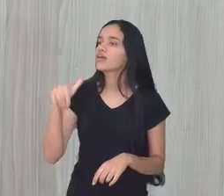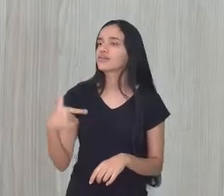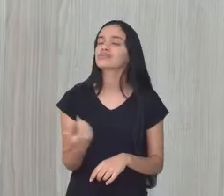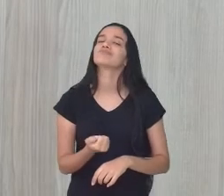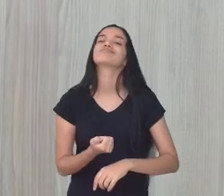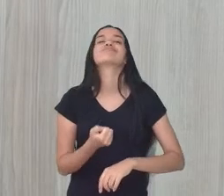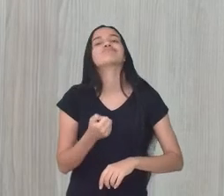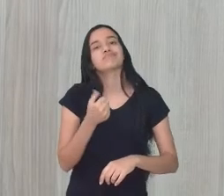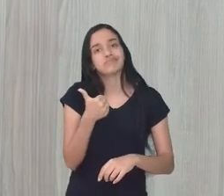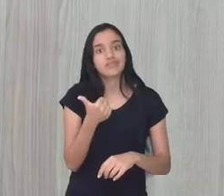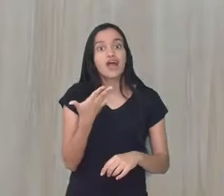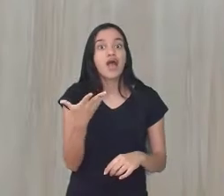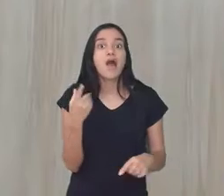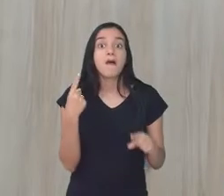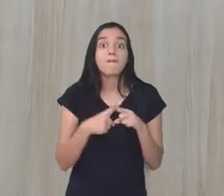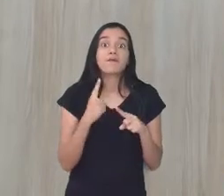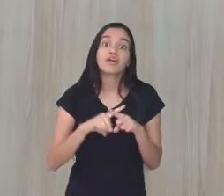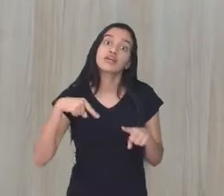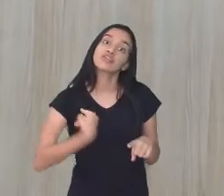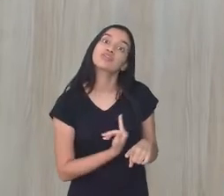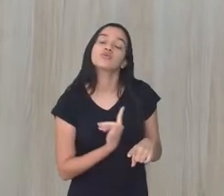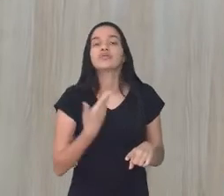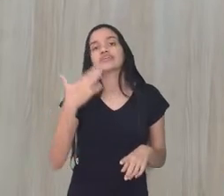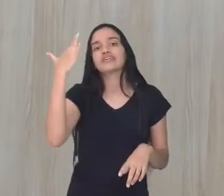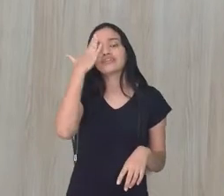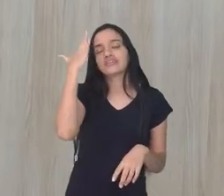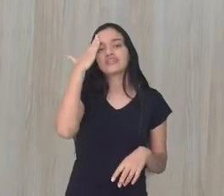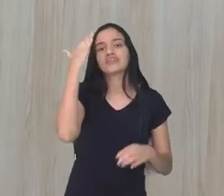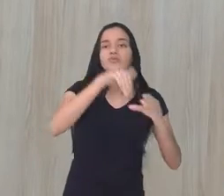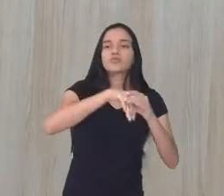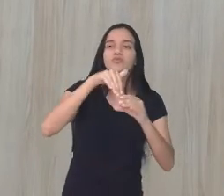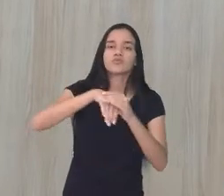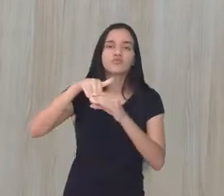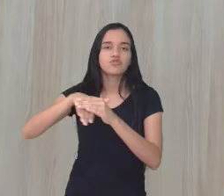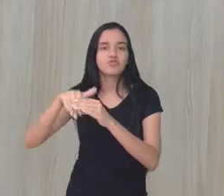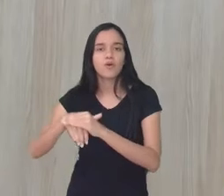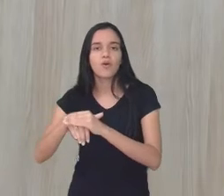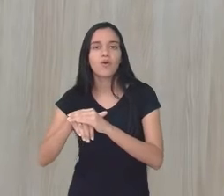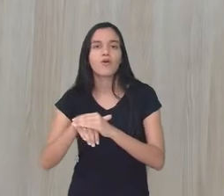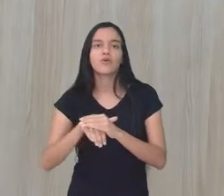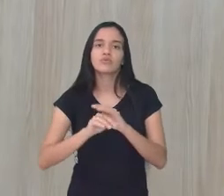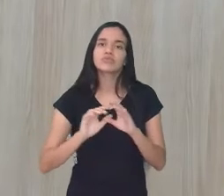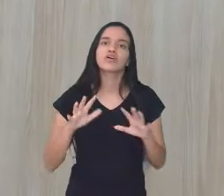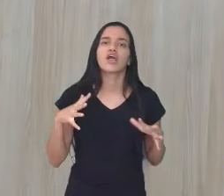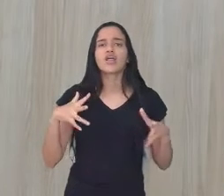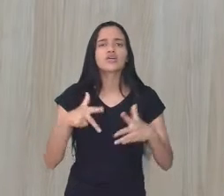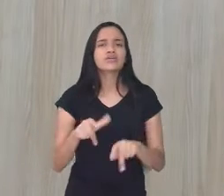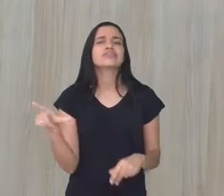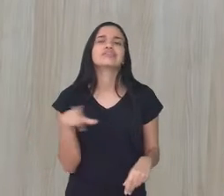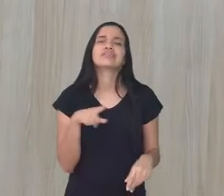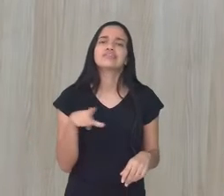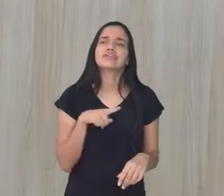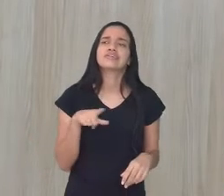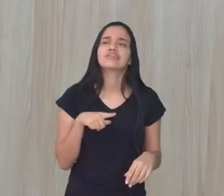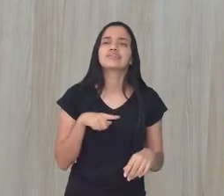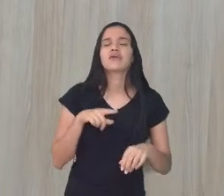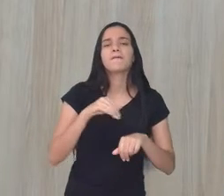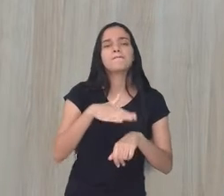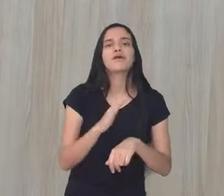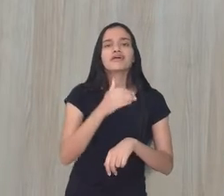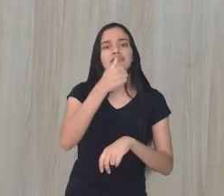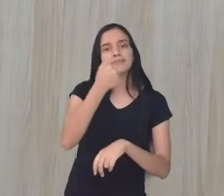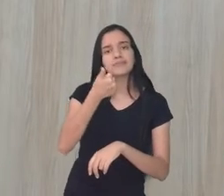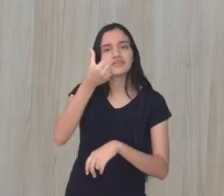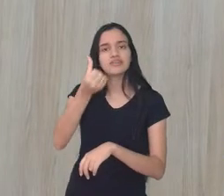lascados. Pois é, o que a gente entende hoje como voto universal, né, que todos têm direito acima de 16 anos